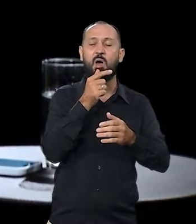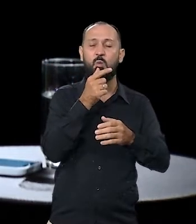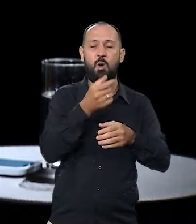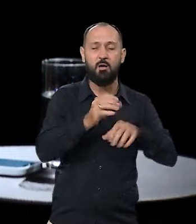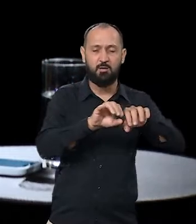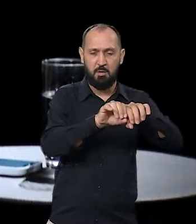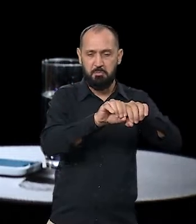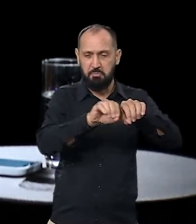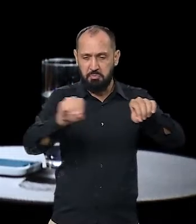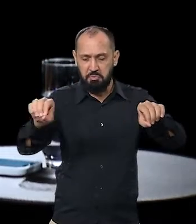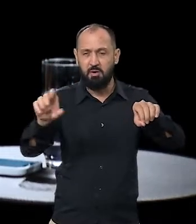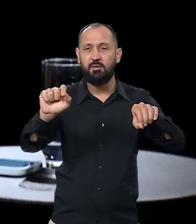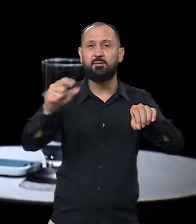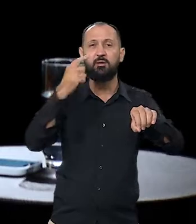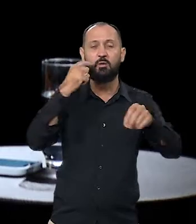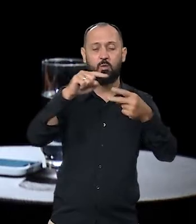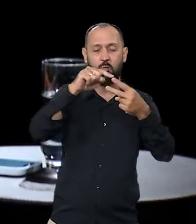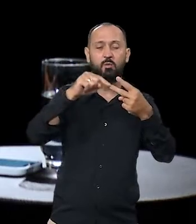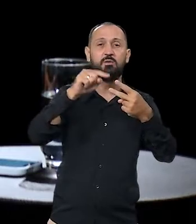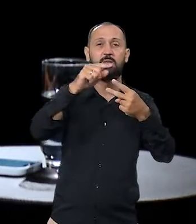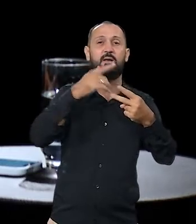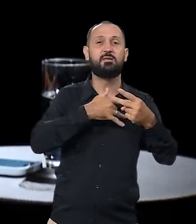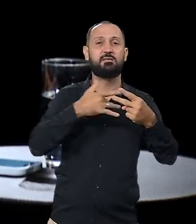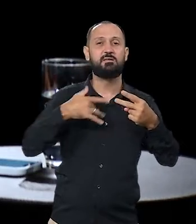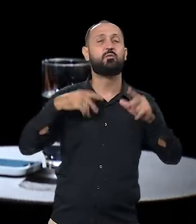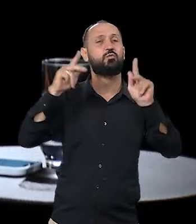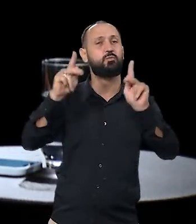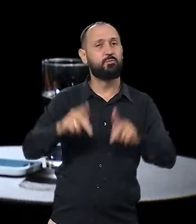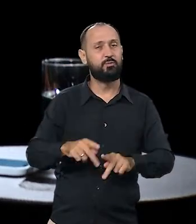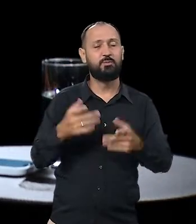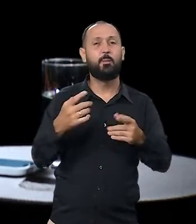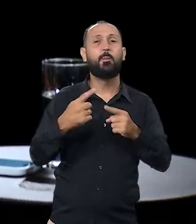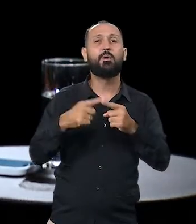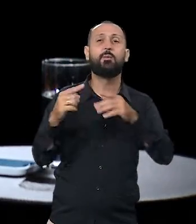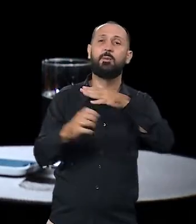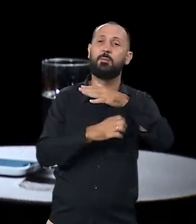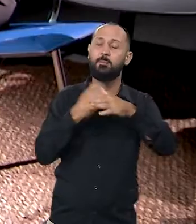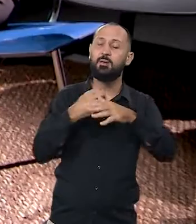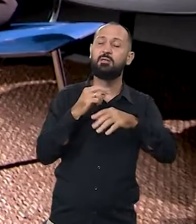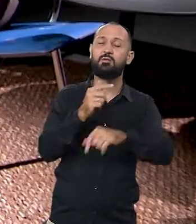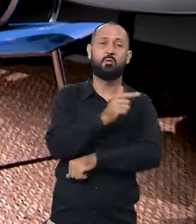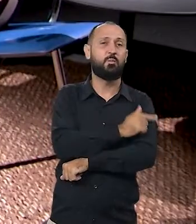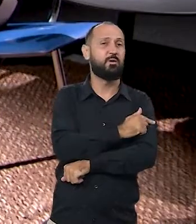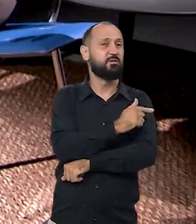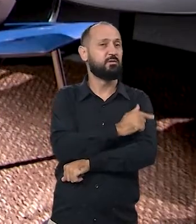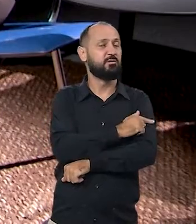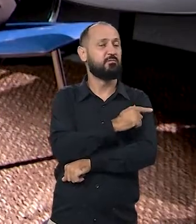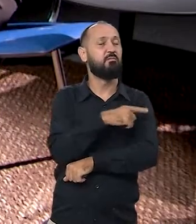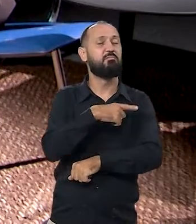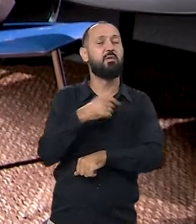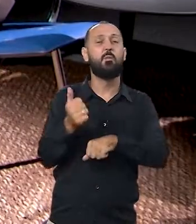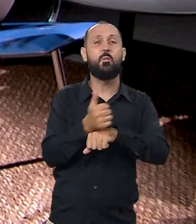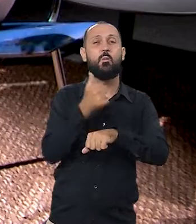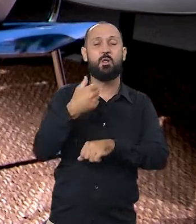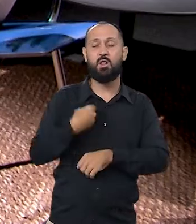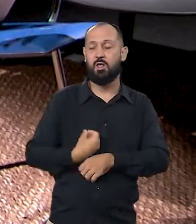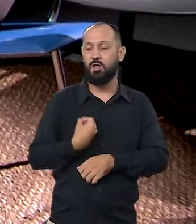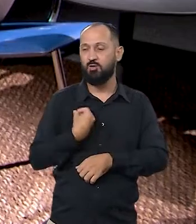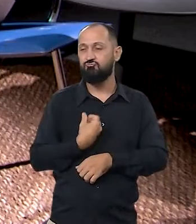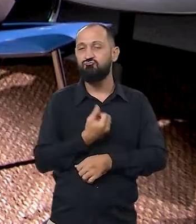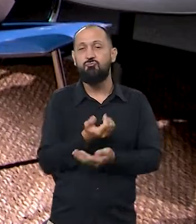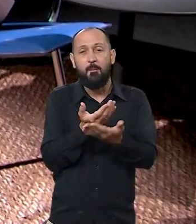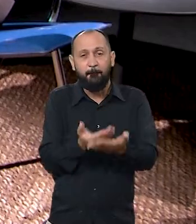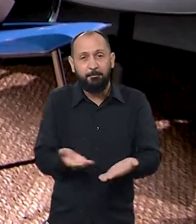distribuição de água, automaticamente a gente associa esses dois temas à saúde pública, né? Porque uma empresa com uma boa gestão oferece qualidade de